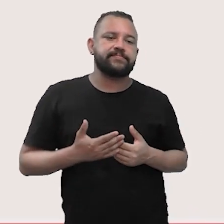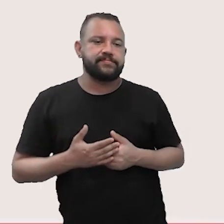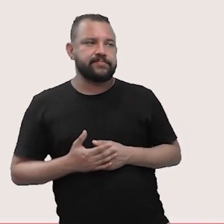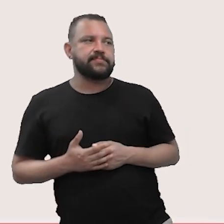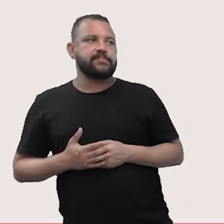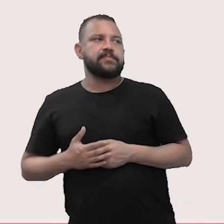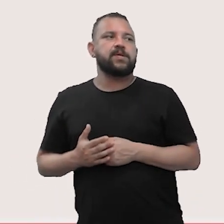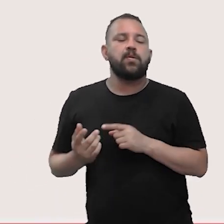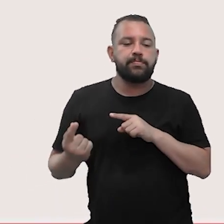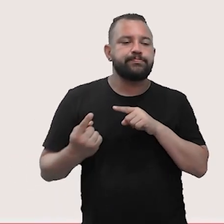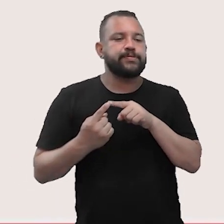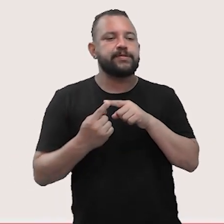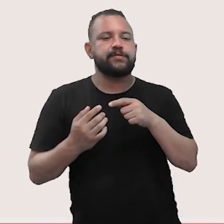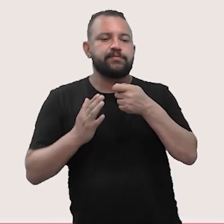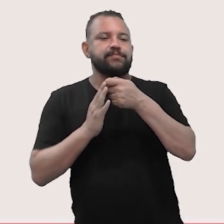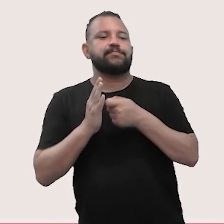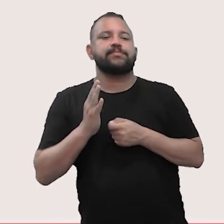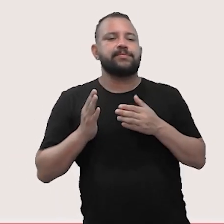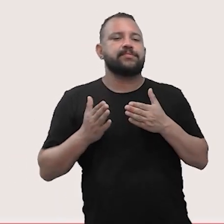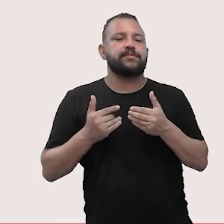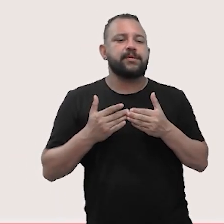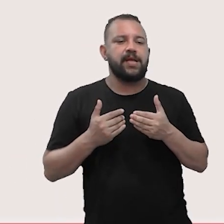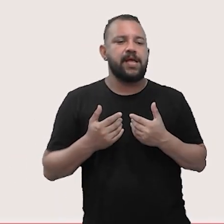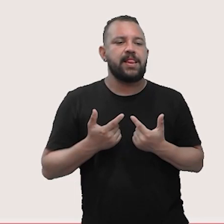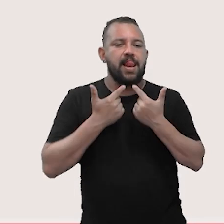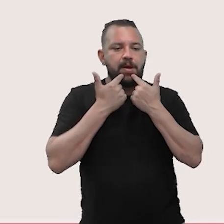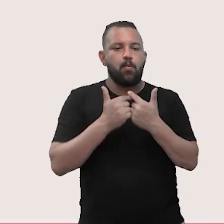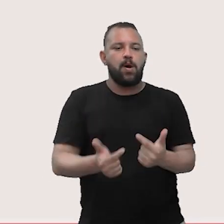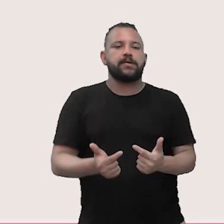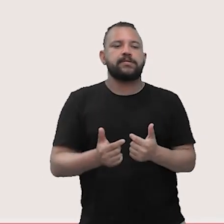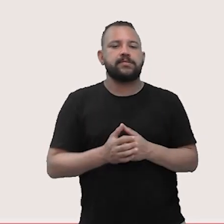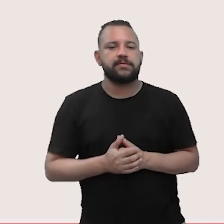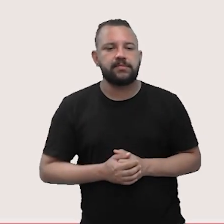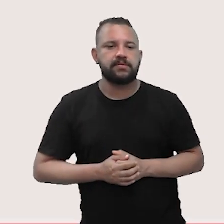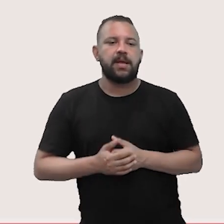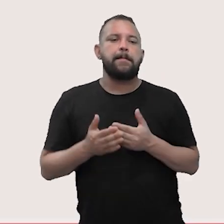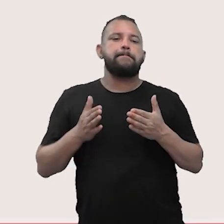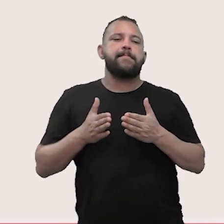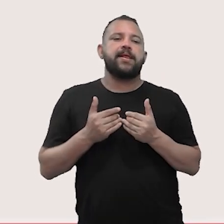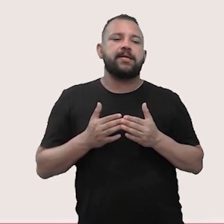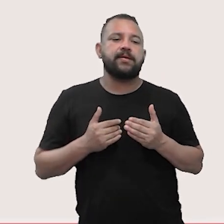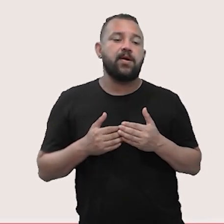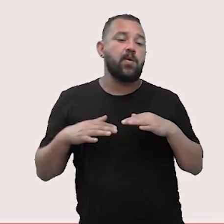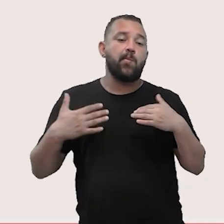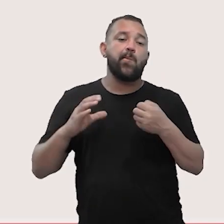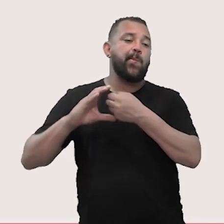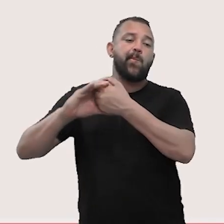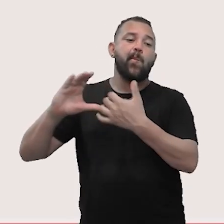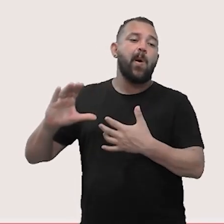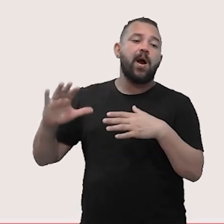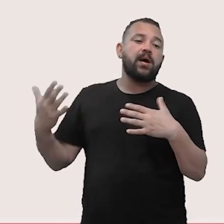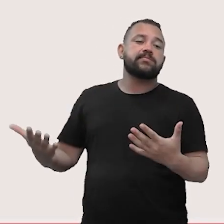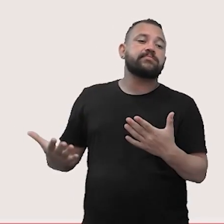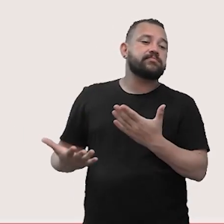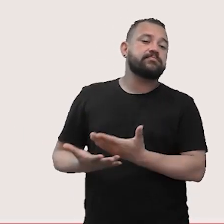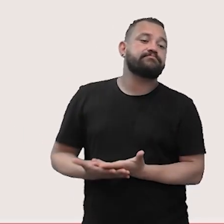Ok? Função de linguagem. Função apelativa. Quais são as características da função apelativa,